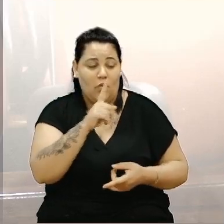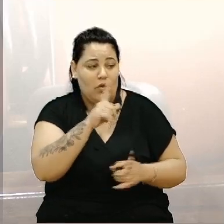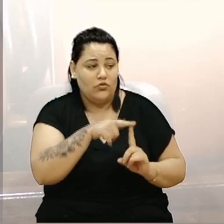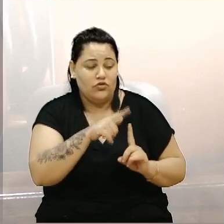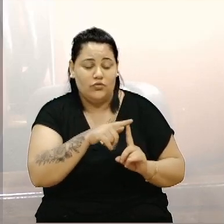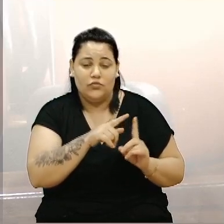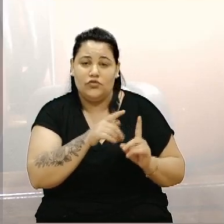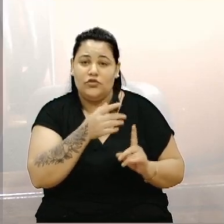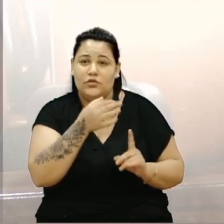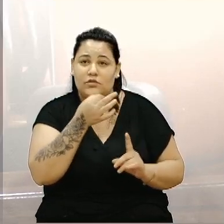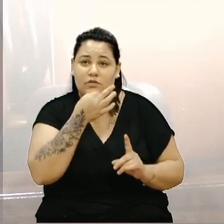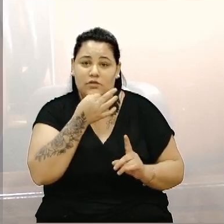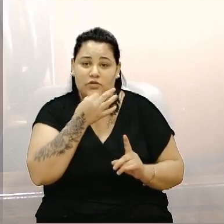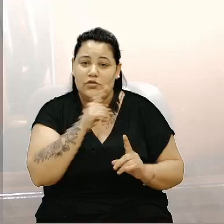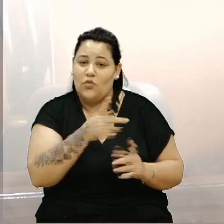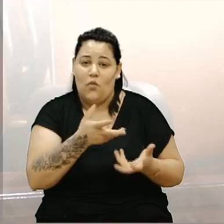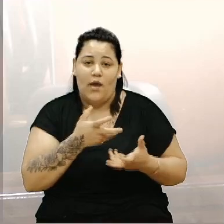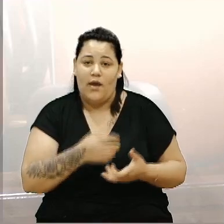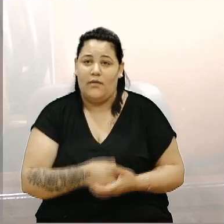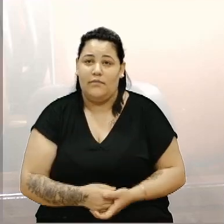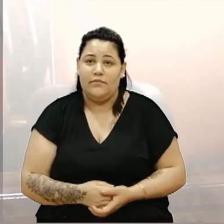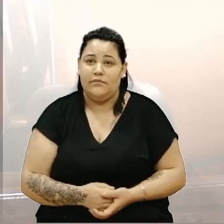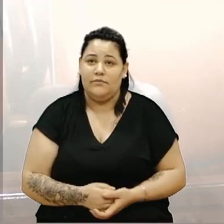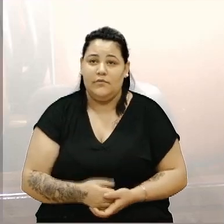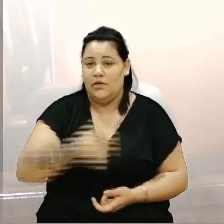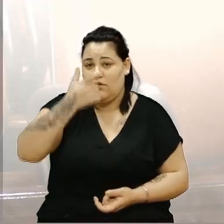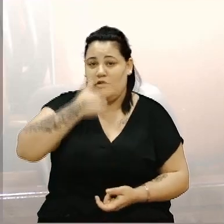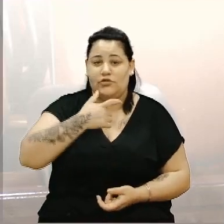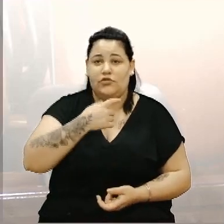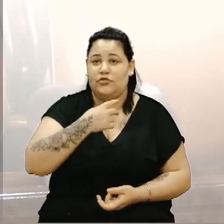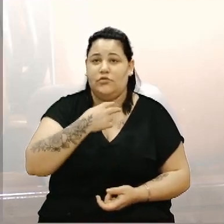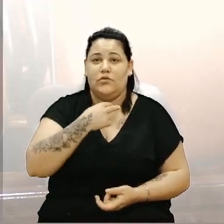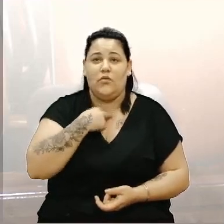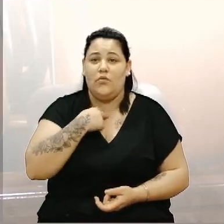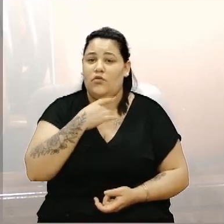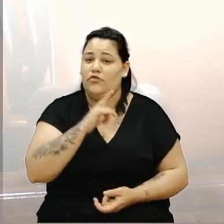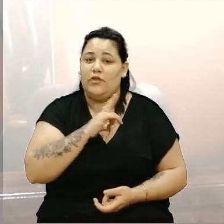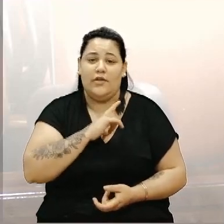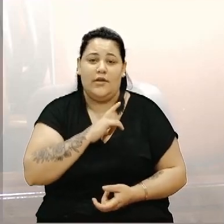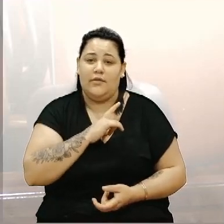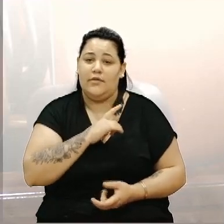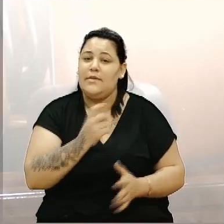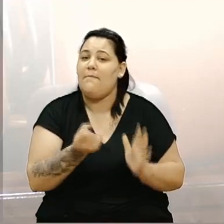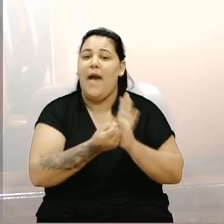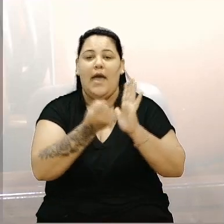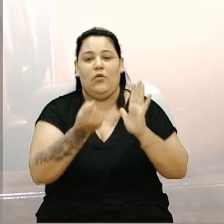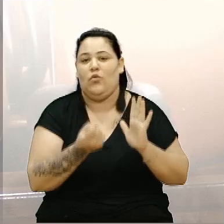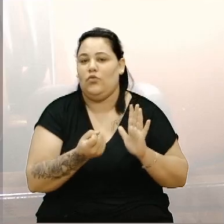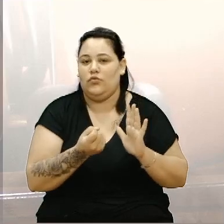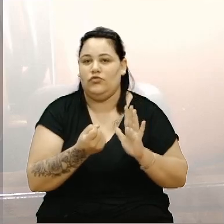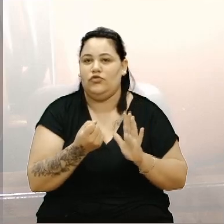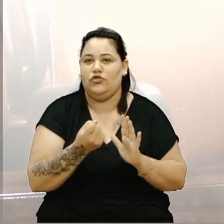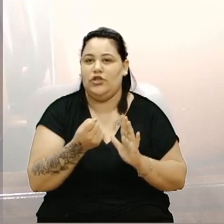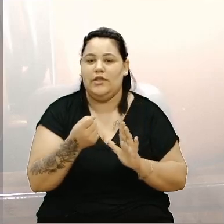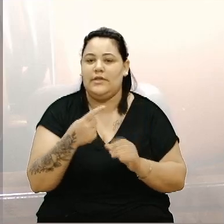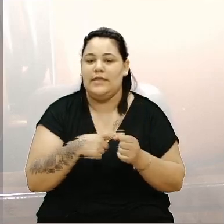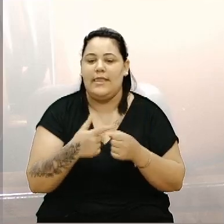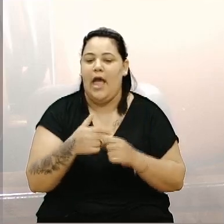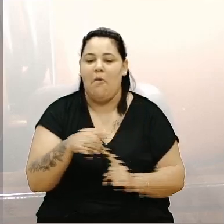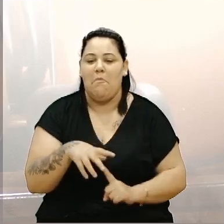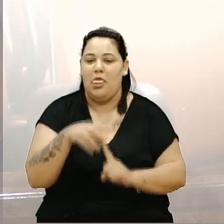Zanquim? Eu acho que a gente não pode ter esse carimbo numa cidade que não está conseguindo se organizar. Então nós